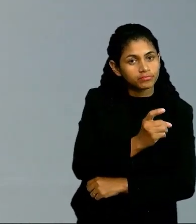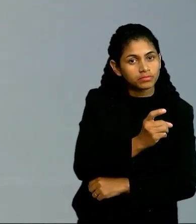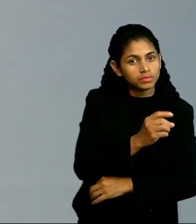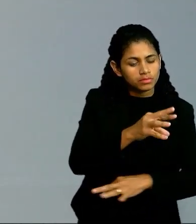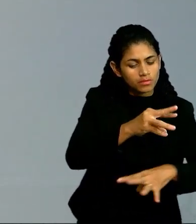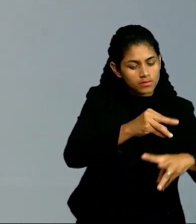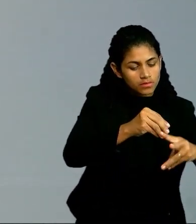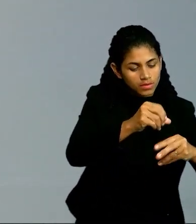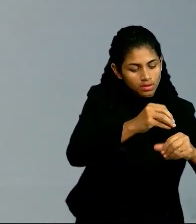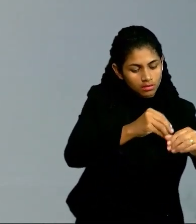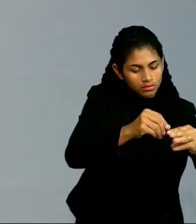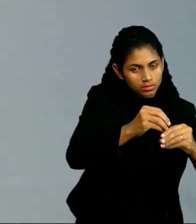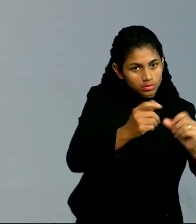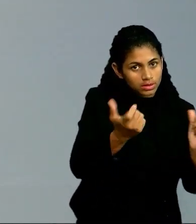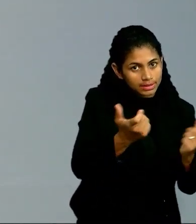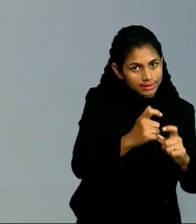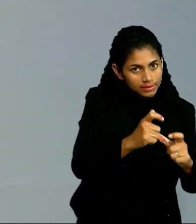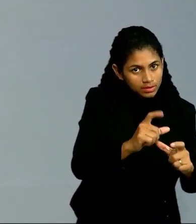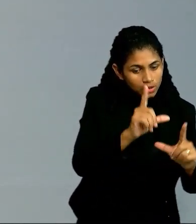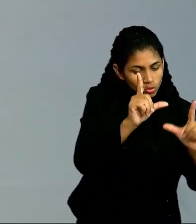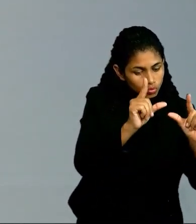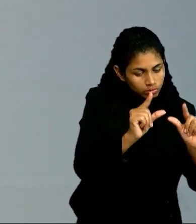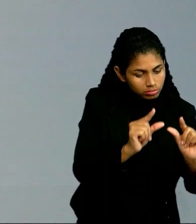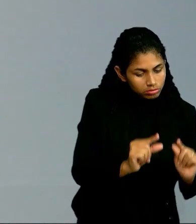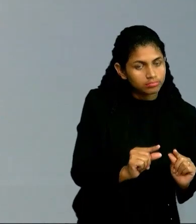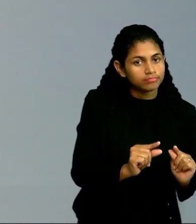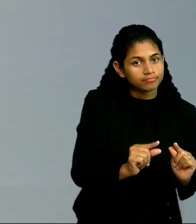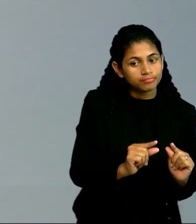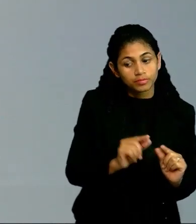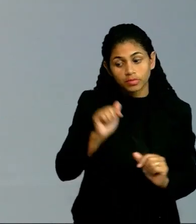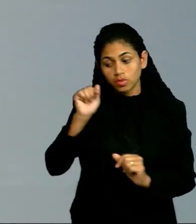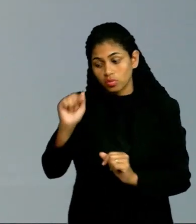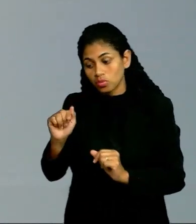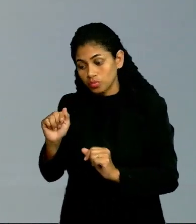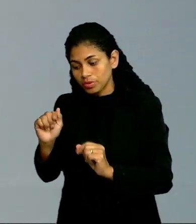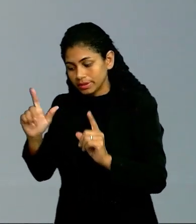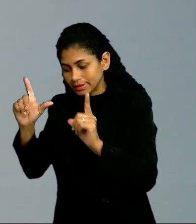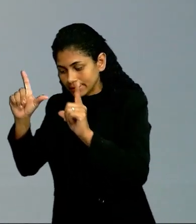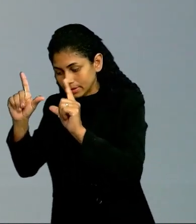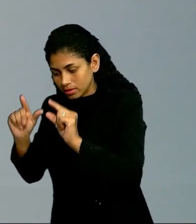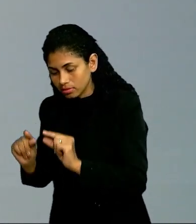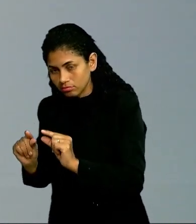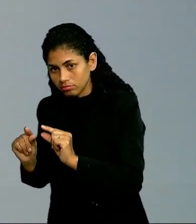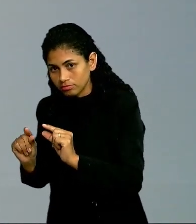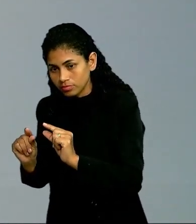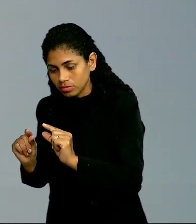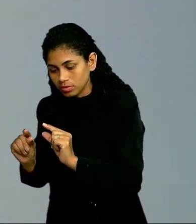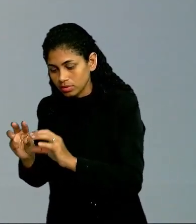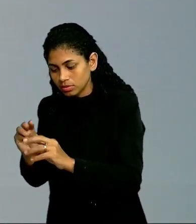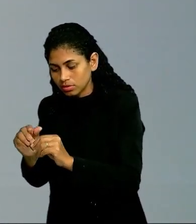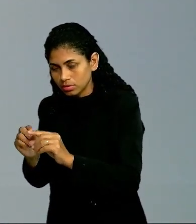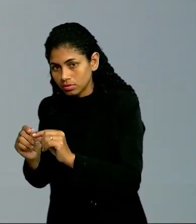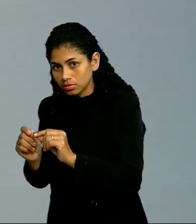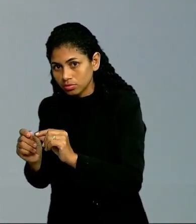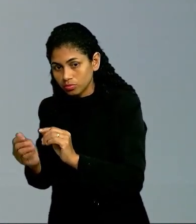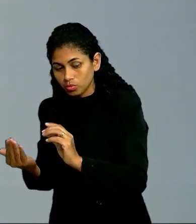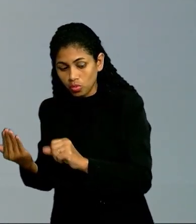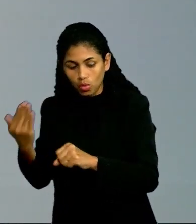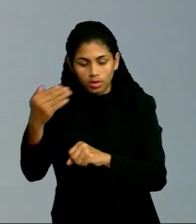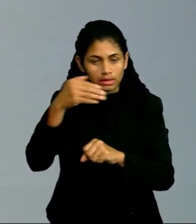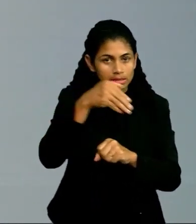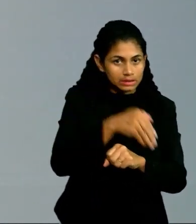oxida, agente redutor, provoca a redução de alguém, e quem reduz, agente oxidante, provoca